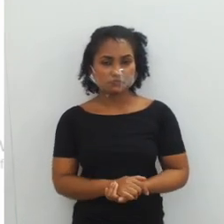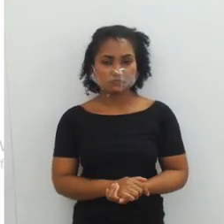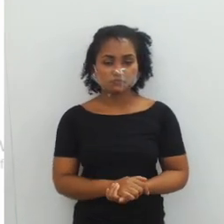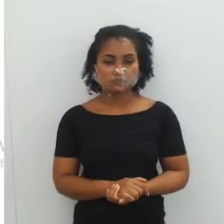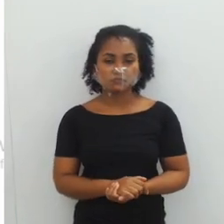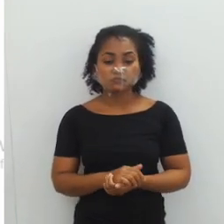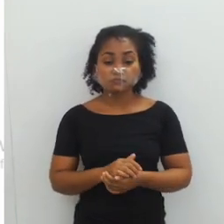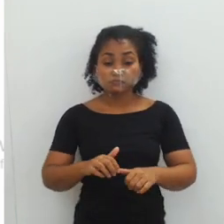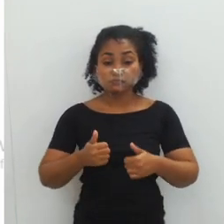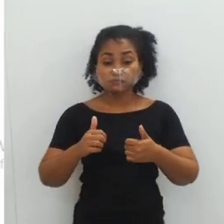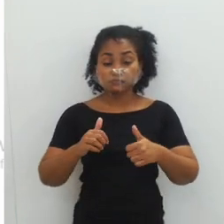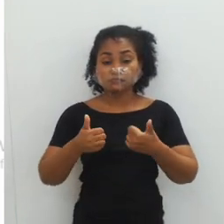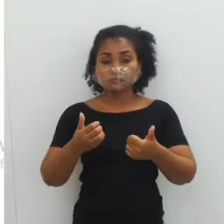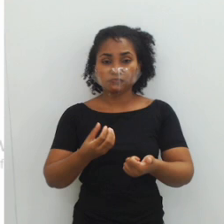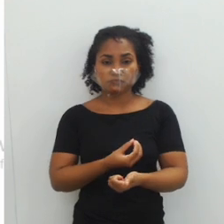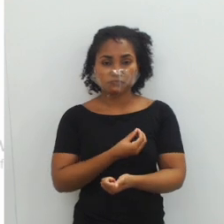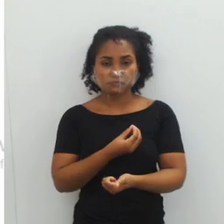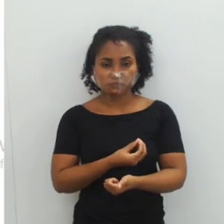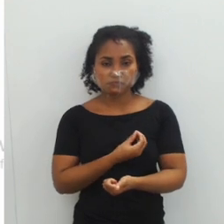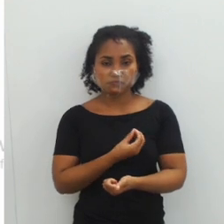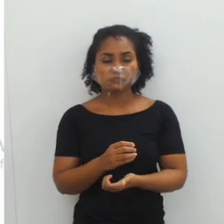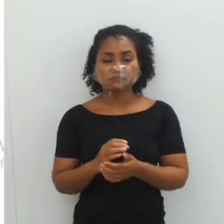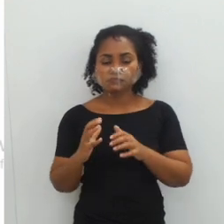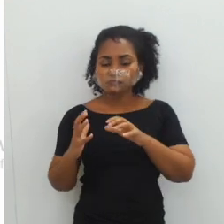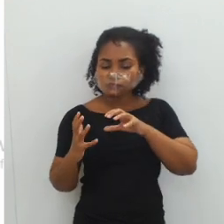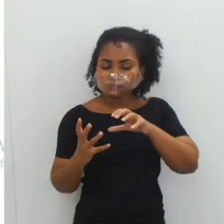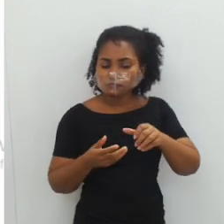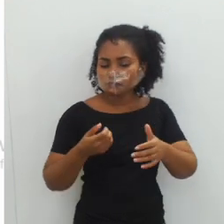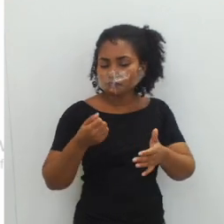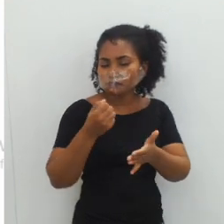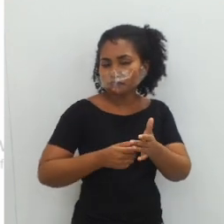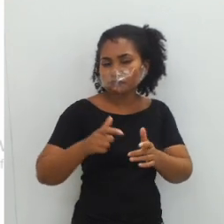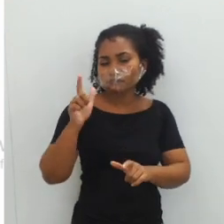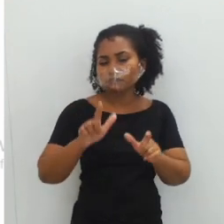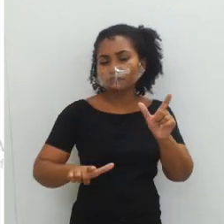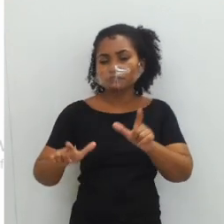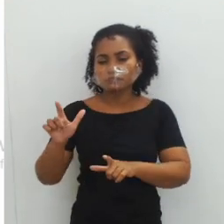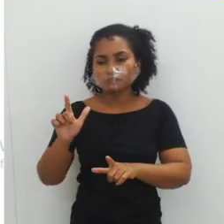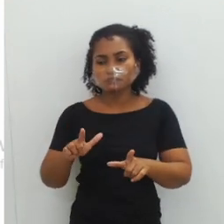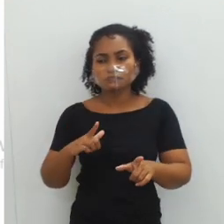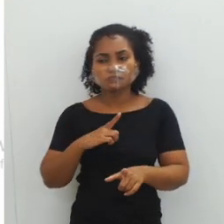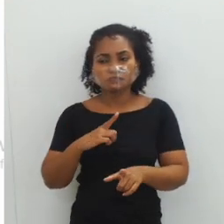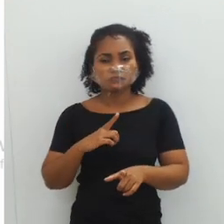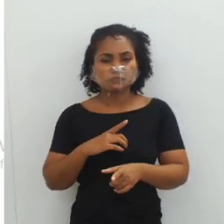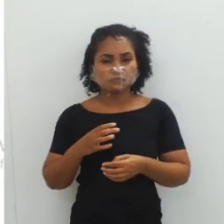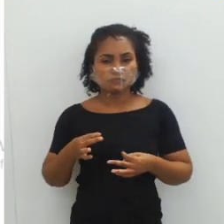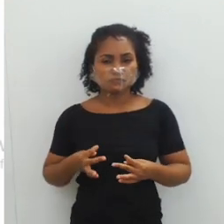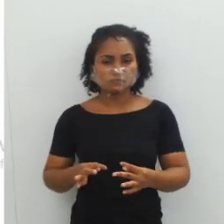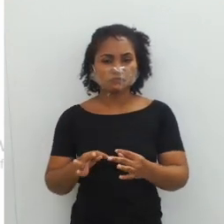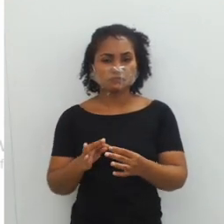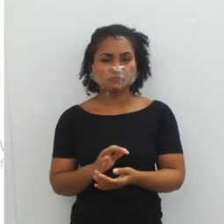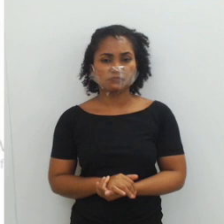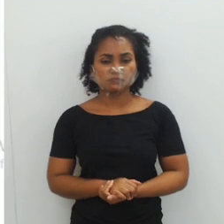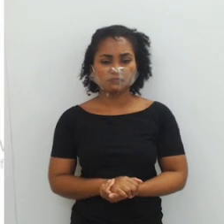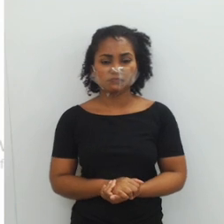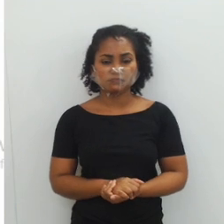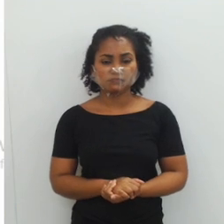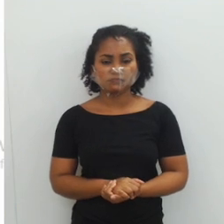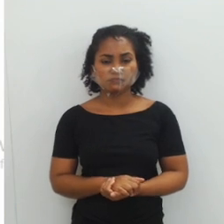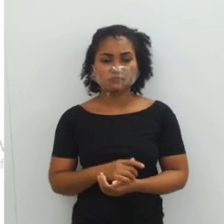ajudar a melhorar na tua vida, a conquistar o mundo. Cada vez mais esse mundo tecnológico, ele